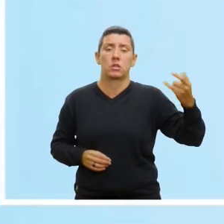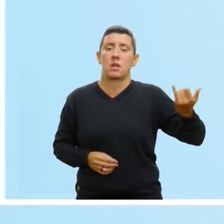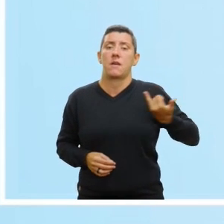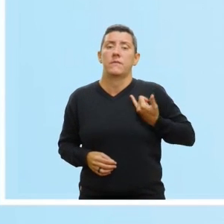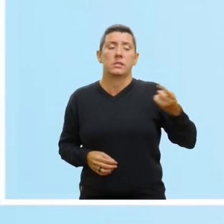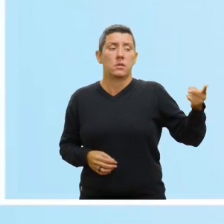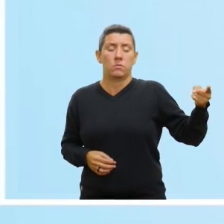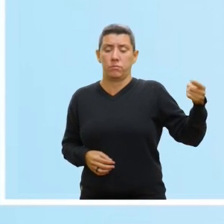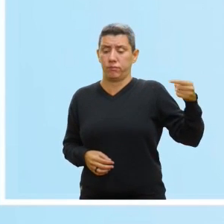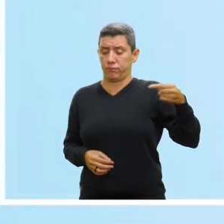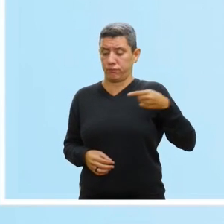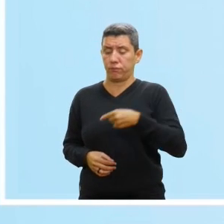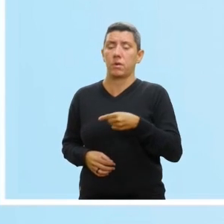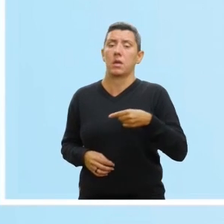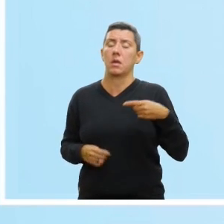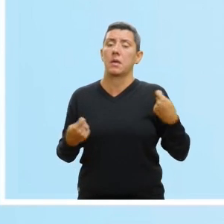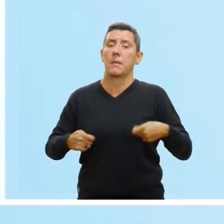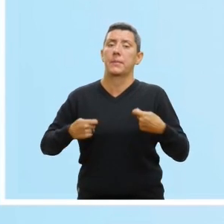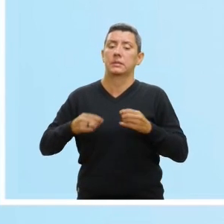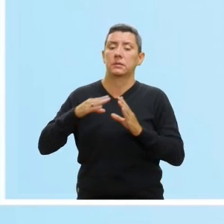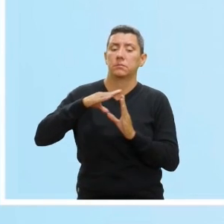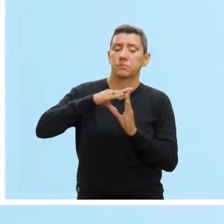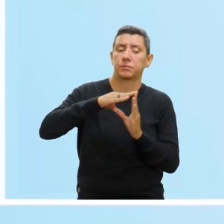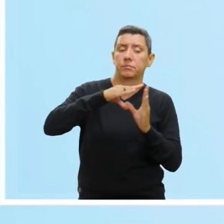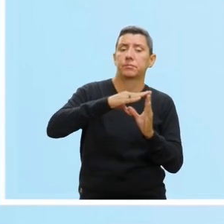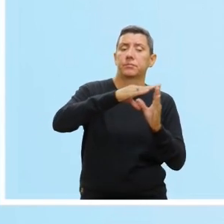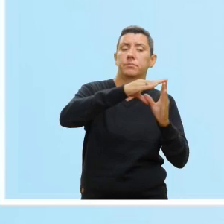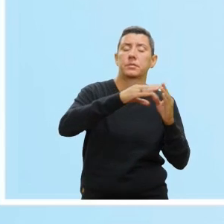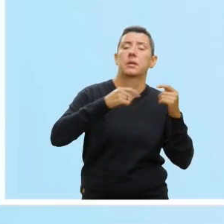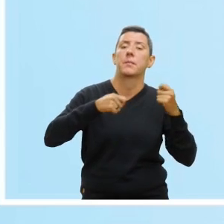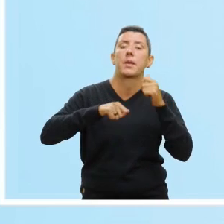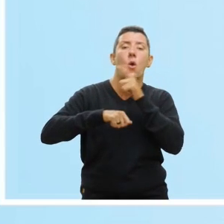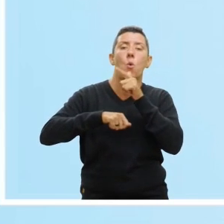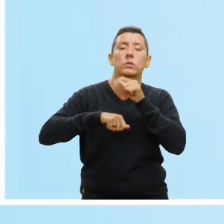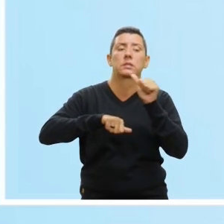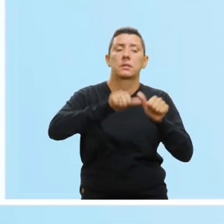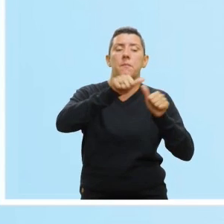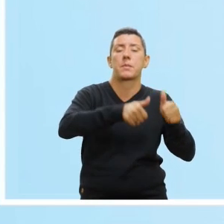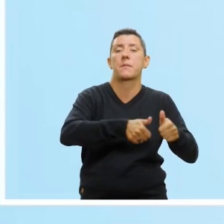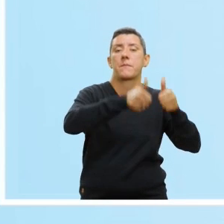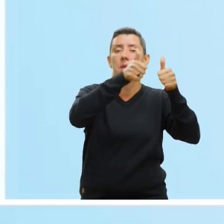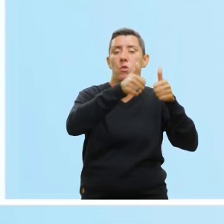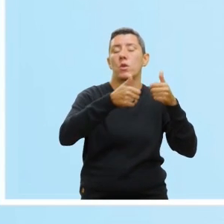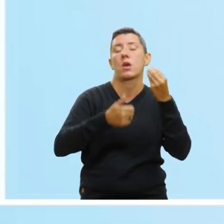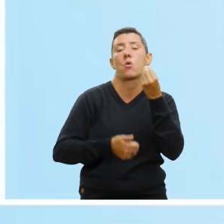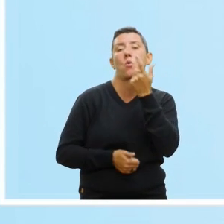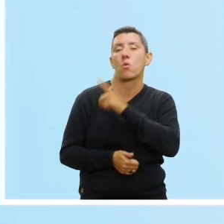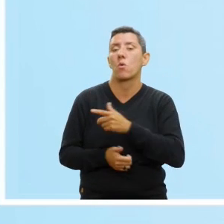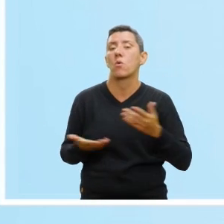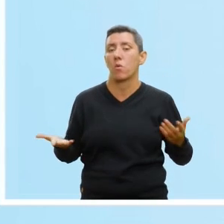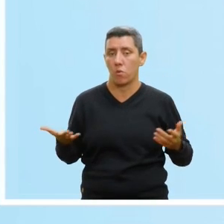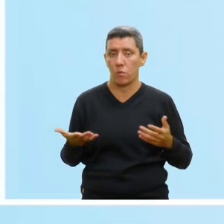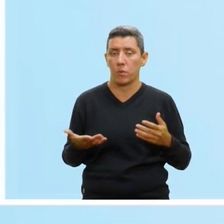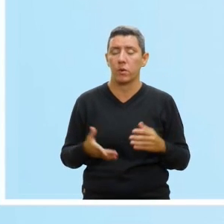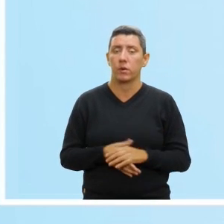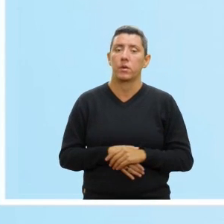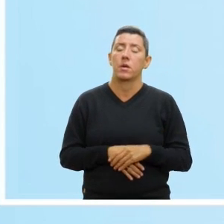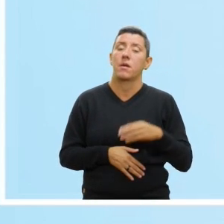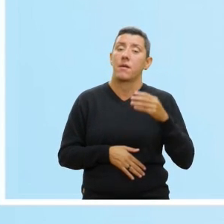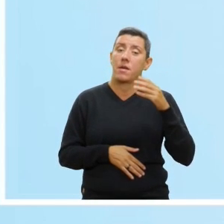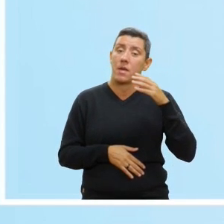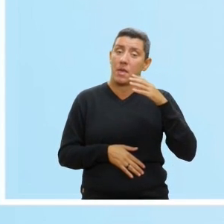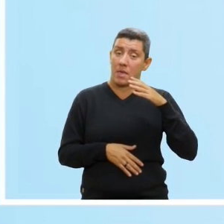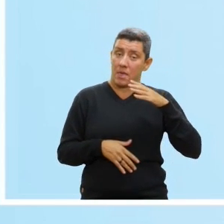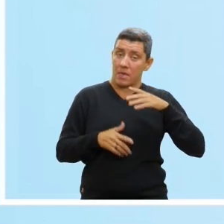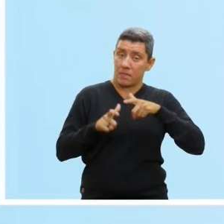o amplificador precisa ser configurado de ganho, né? Você configura um ganho do amplificador. Isso geralmente é feito manual num